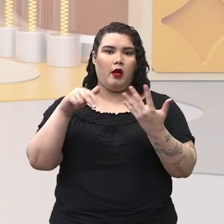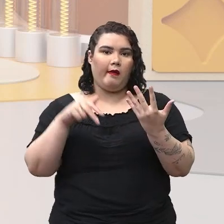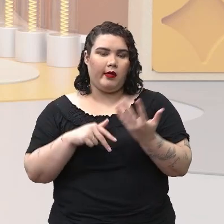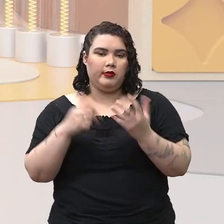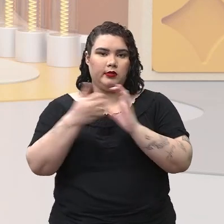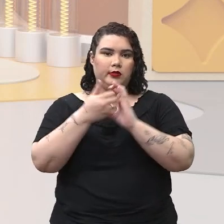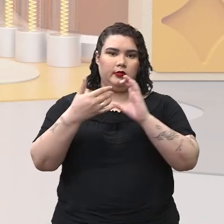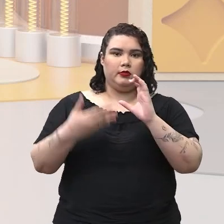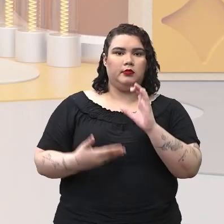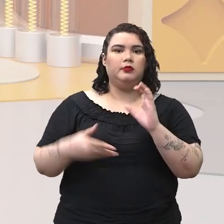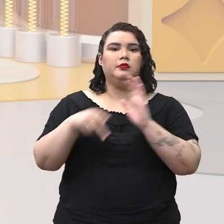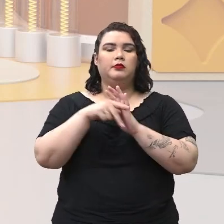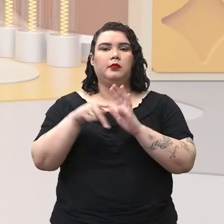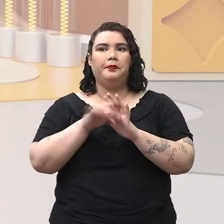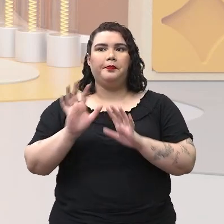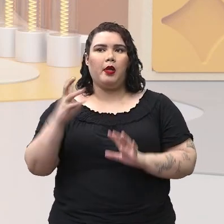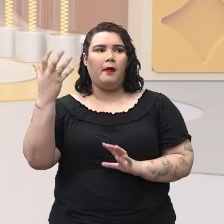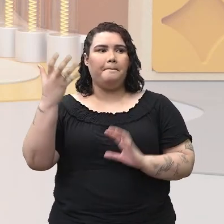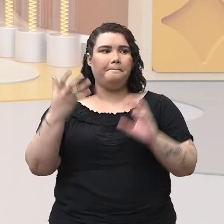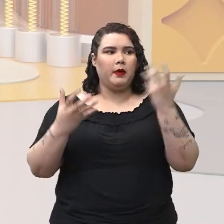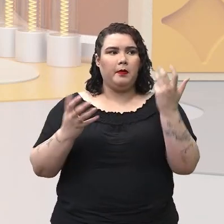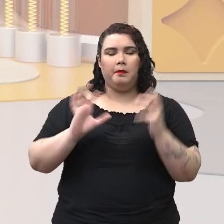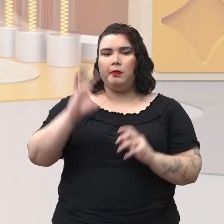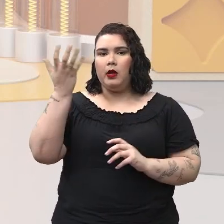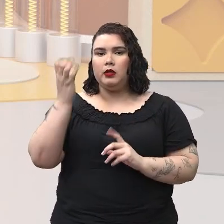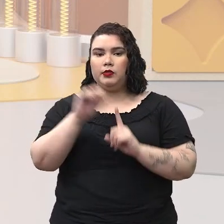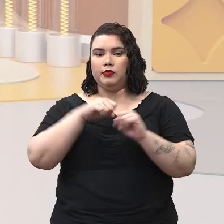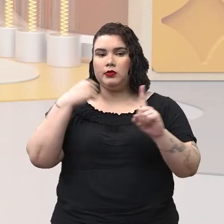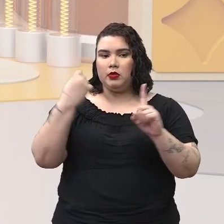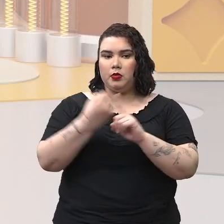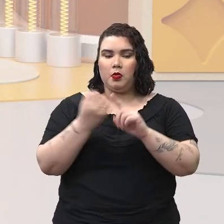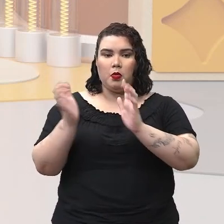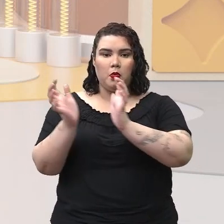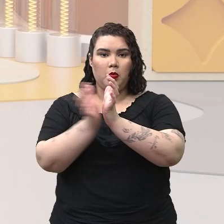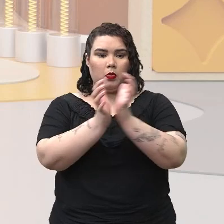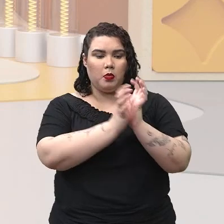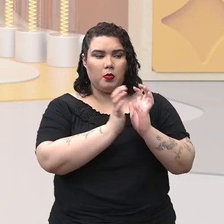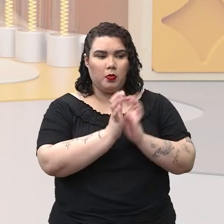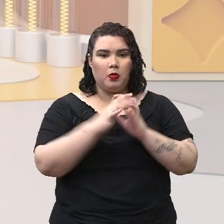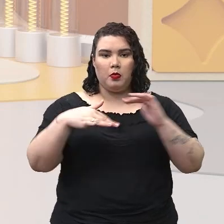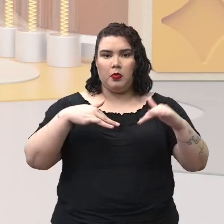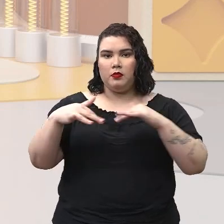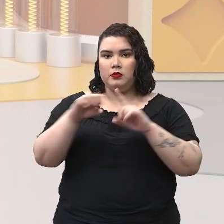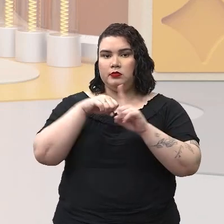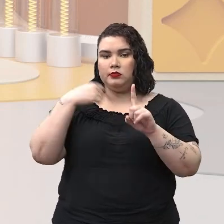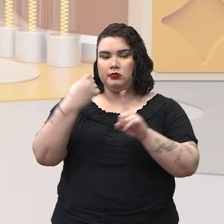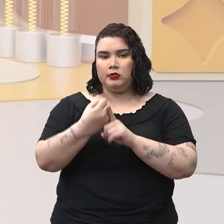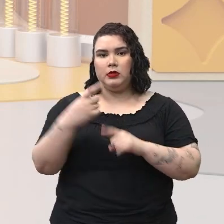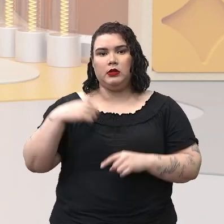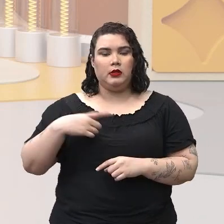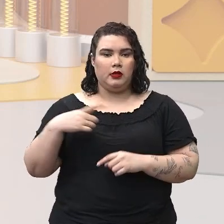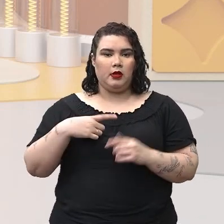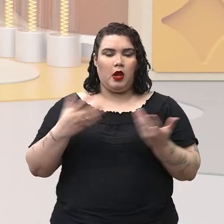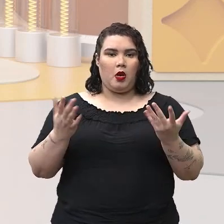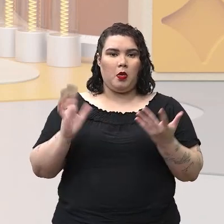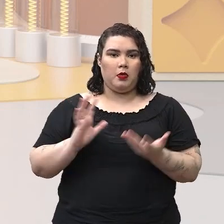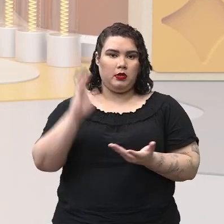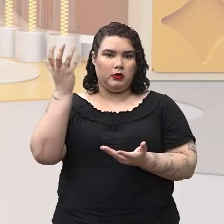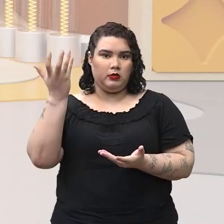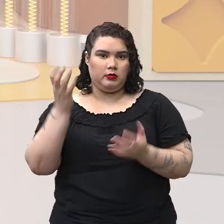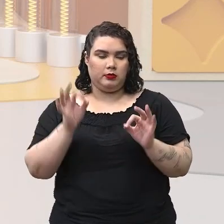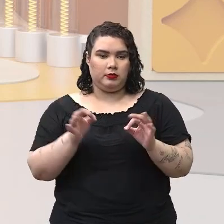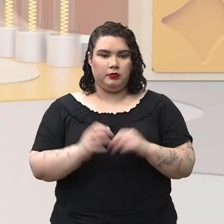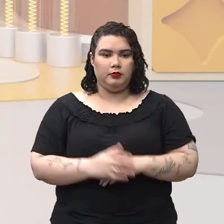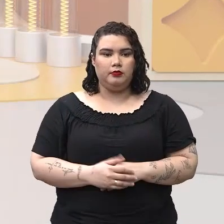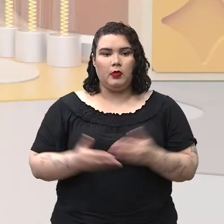São várias situações da sociedade que os grupos, os coletivos, os movimentos sociais, eles acabam se dedicando, né? A gente